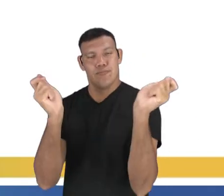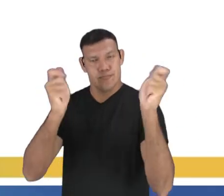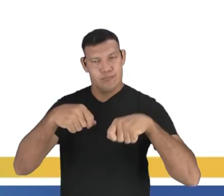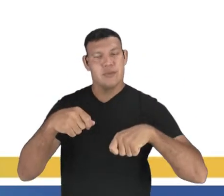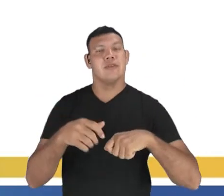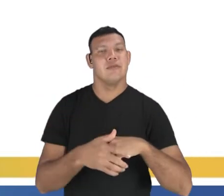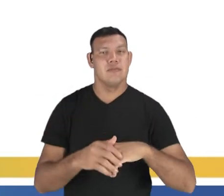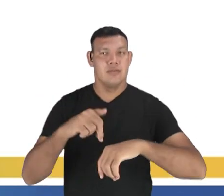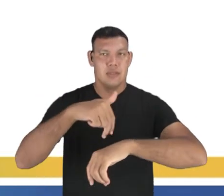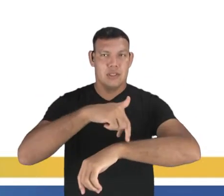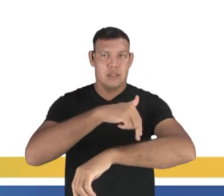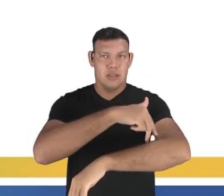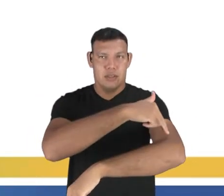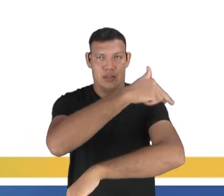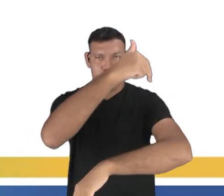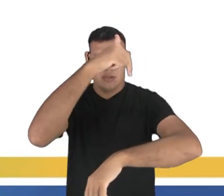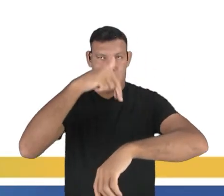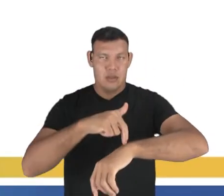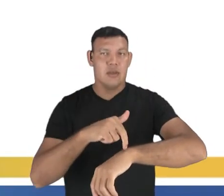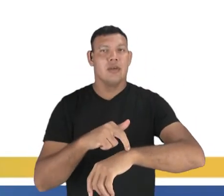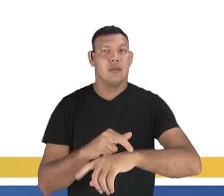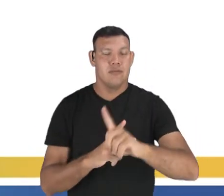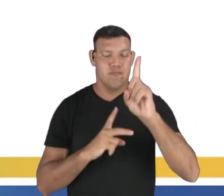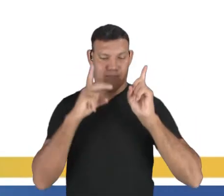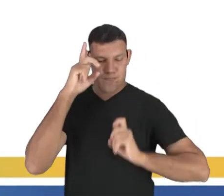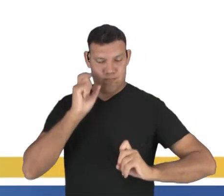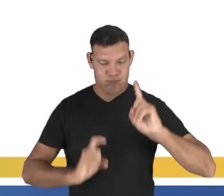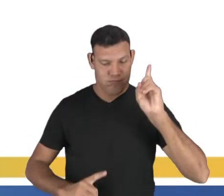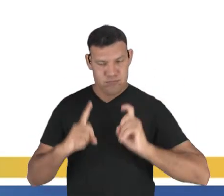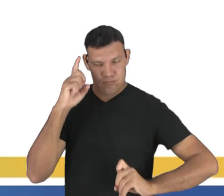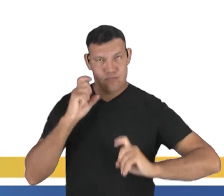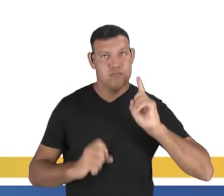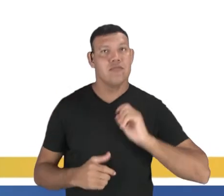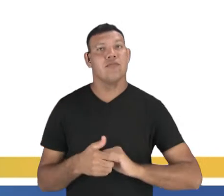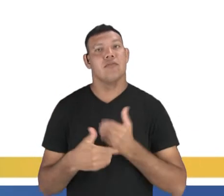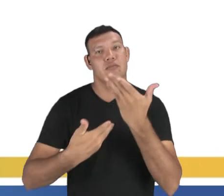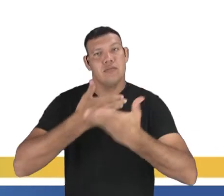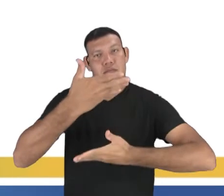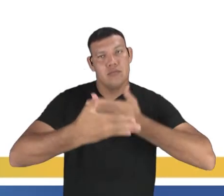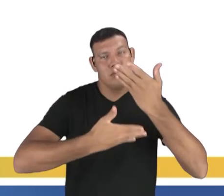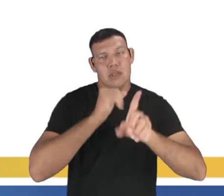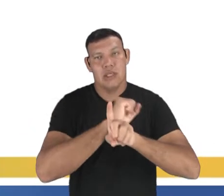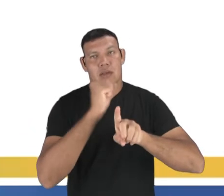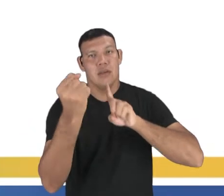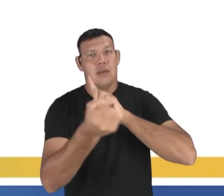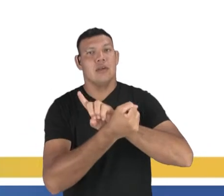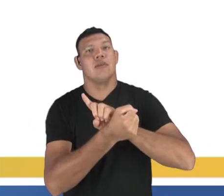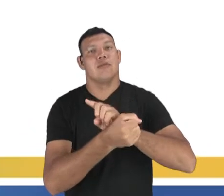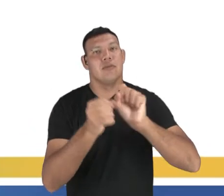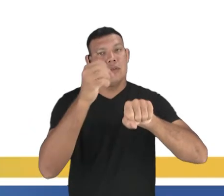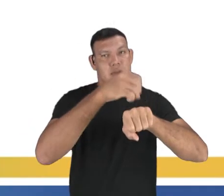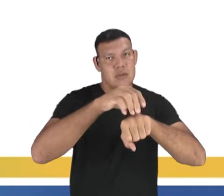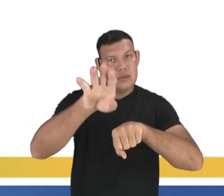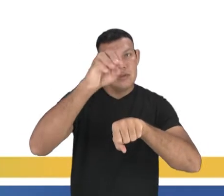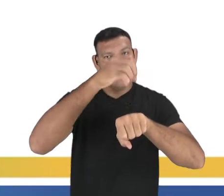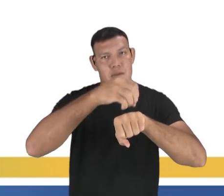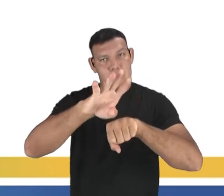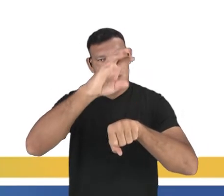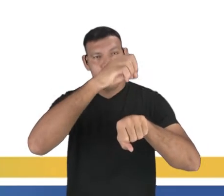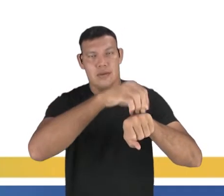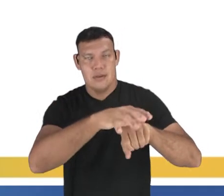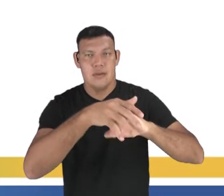possibilidades acrobáticas e expressivas do corpo, a interação social, o compartilhamento do aprendizado e a